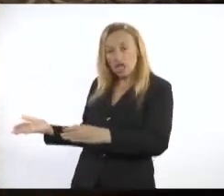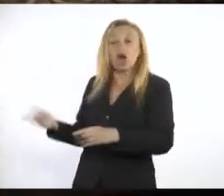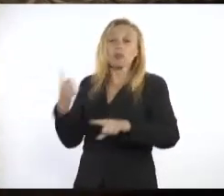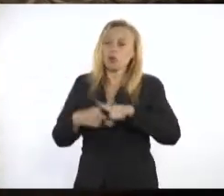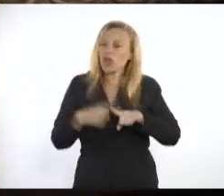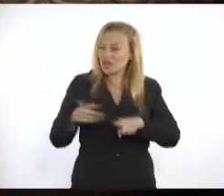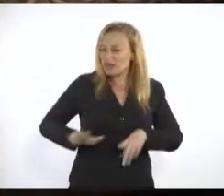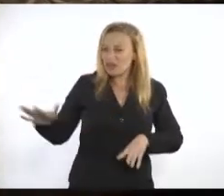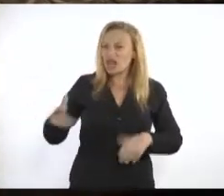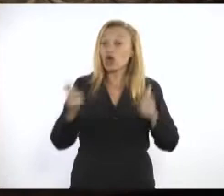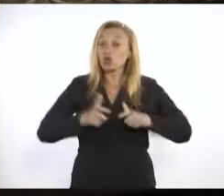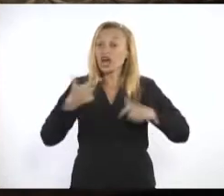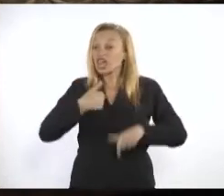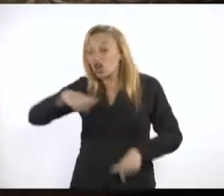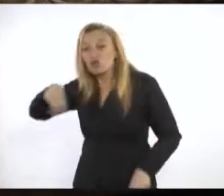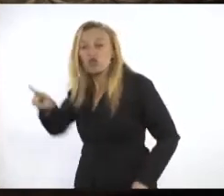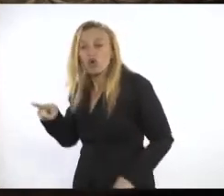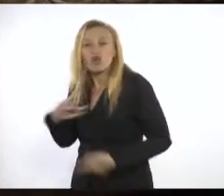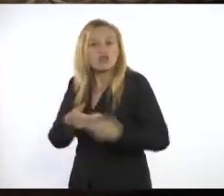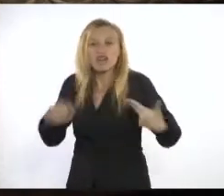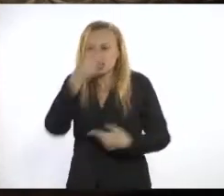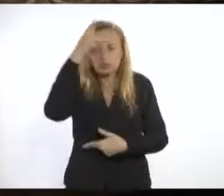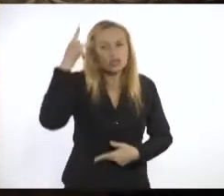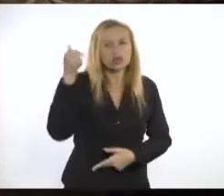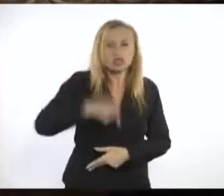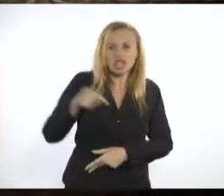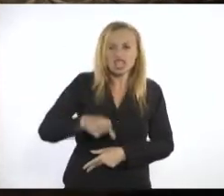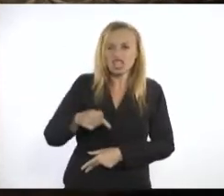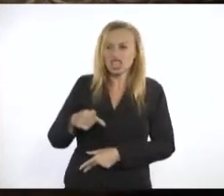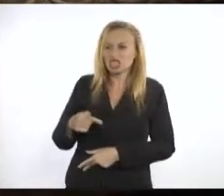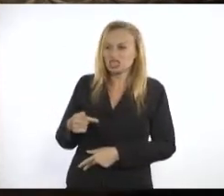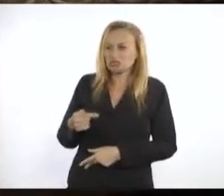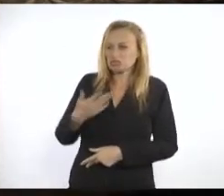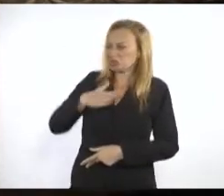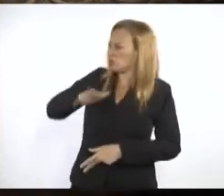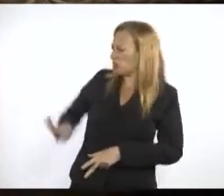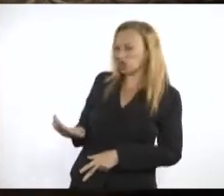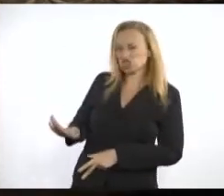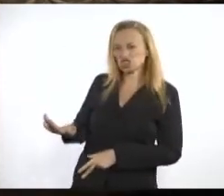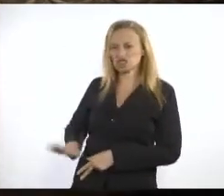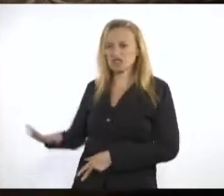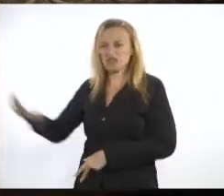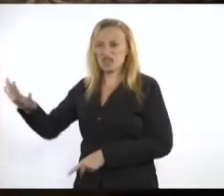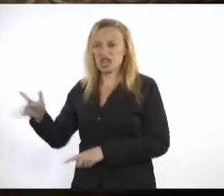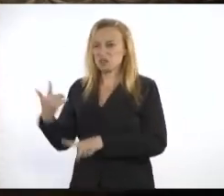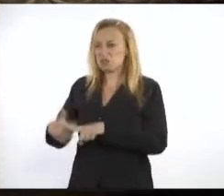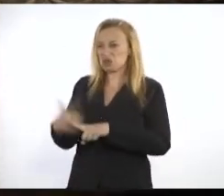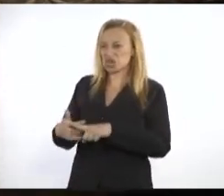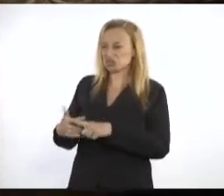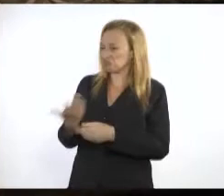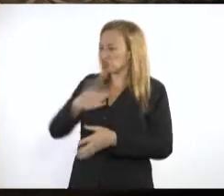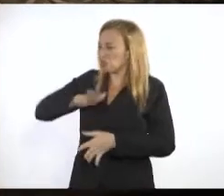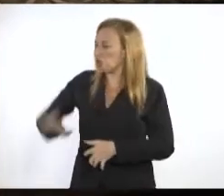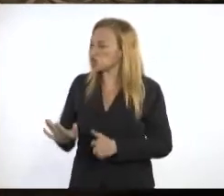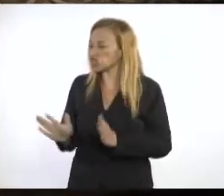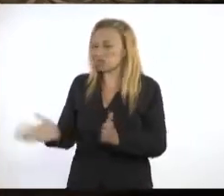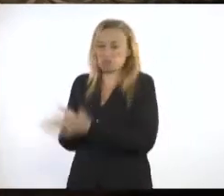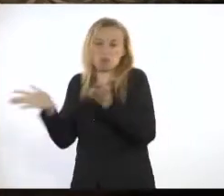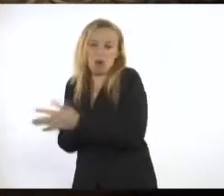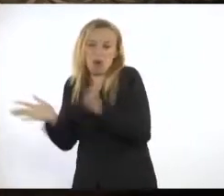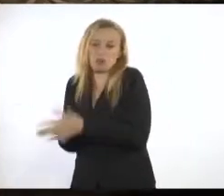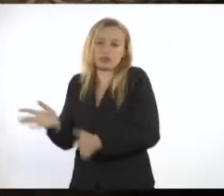Muitas pessoas aqui, senhor presidente, têm ojeriza a favela porque não gosta de pobre, porque não gosta de preto, porque não gosta